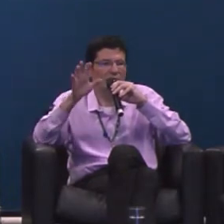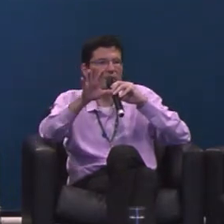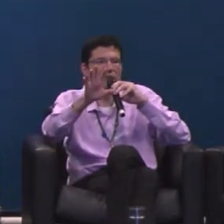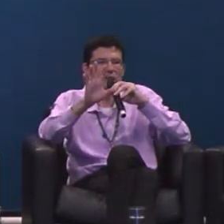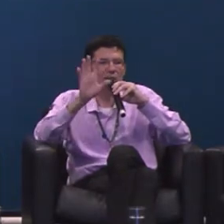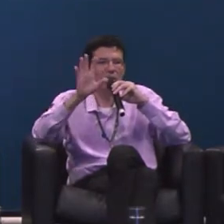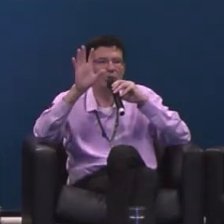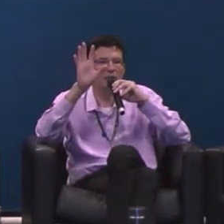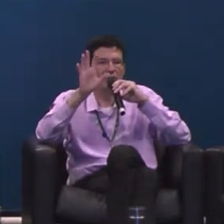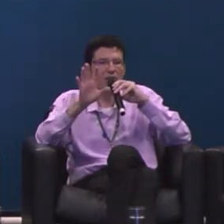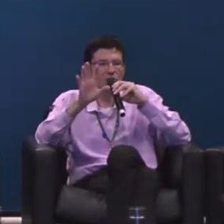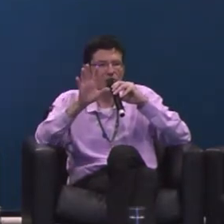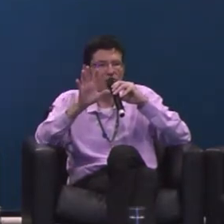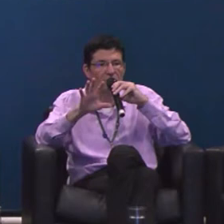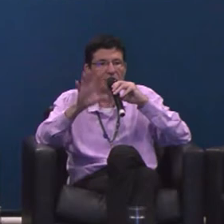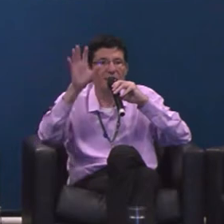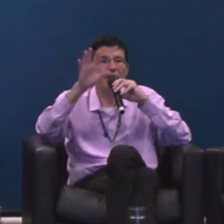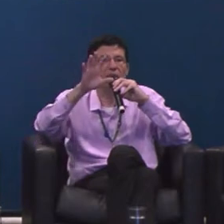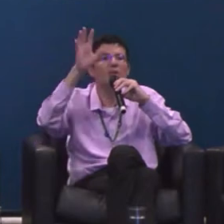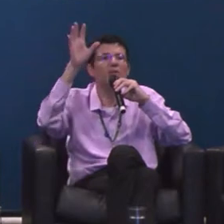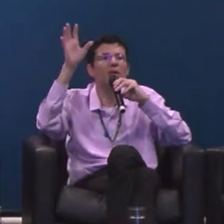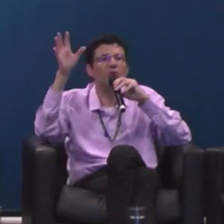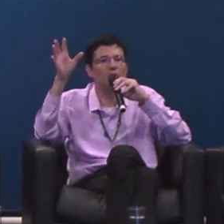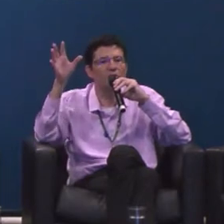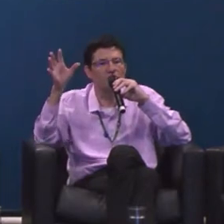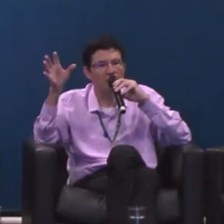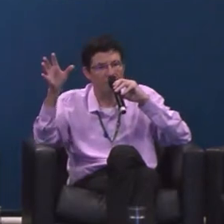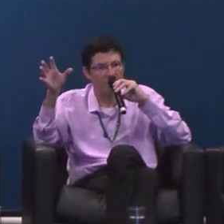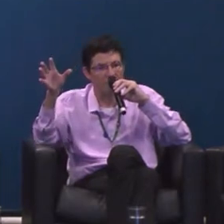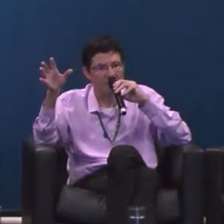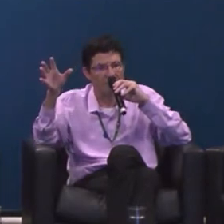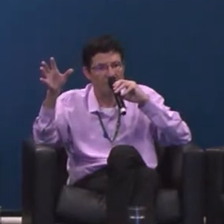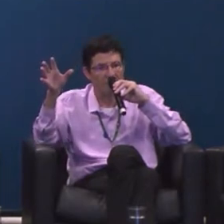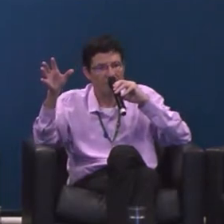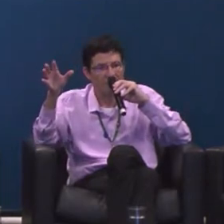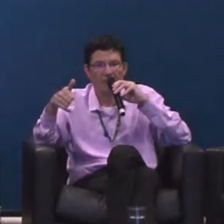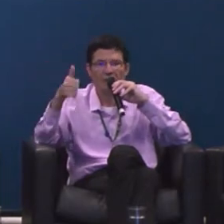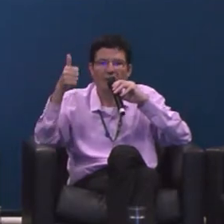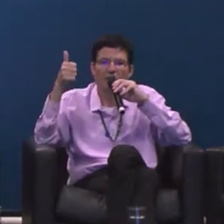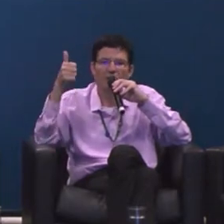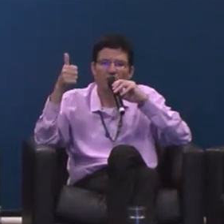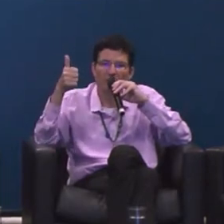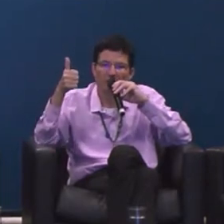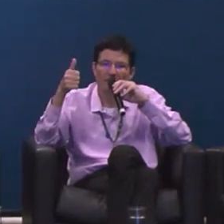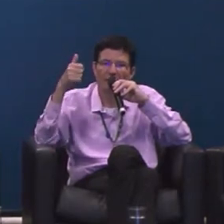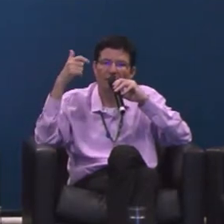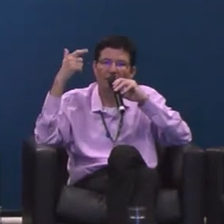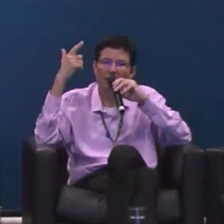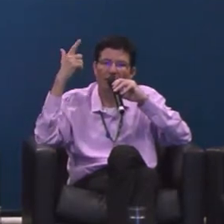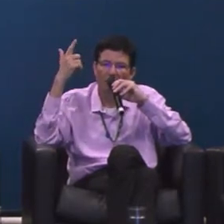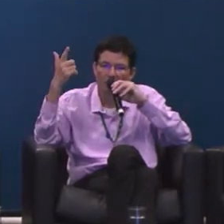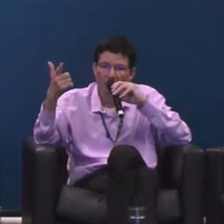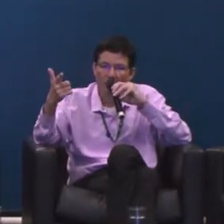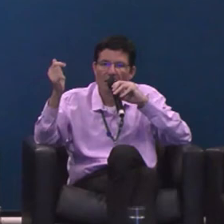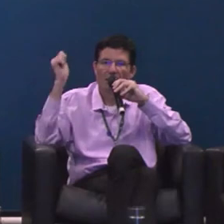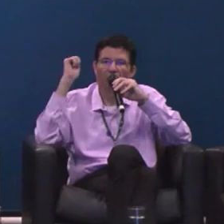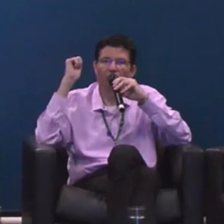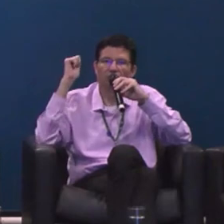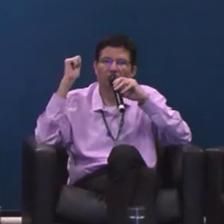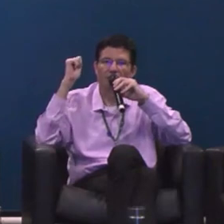vai ter que se regulamentar e resolver com ela. Mas e aquilo que não é exclusivo da Anvisa? As ações de licenciamento,